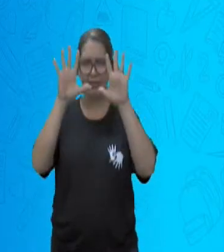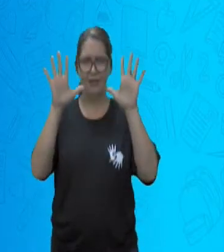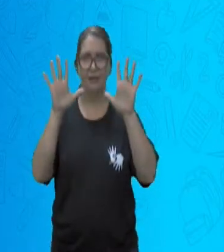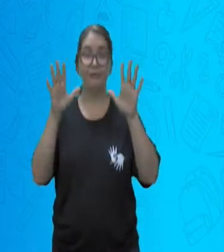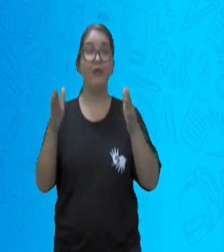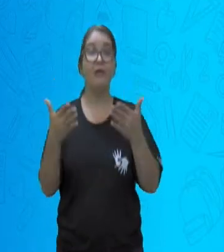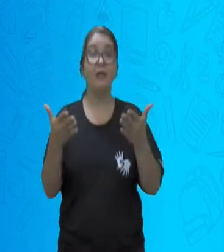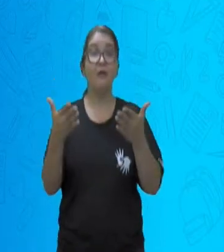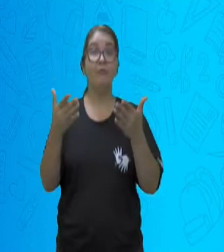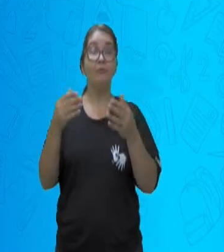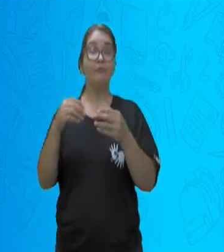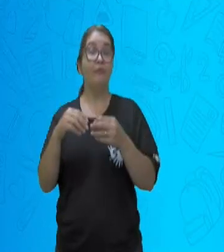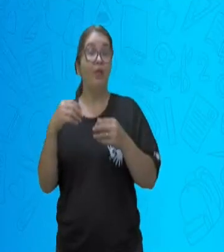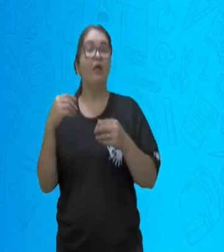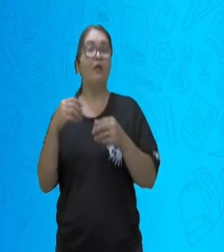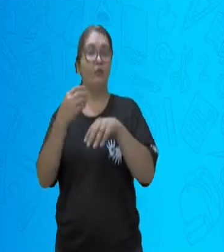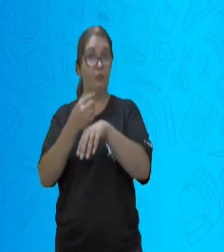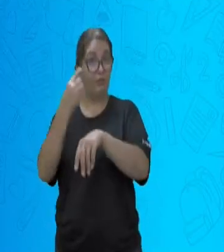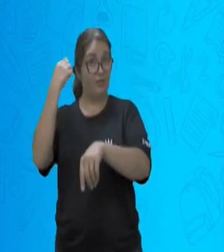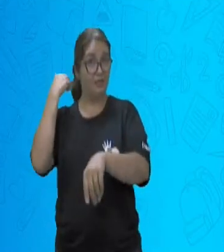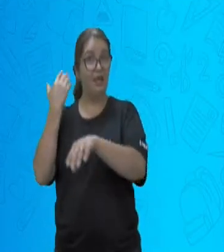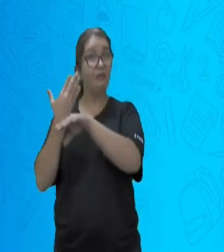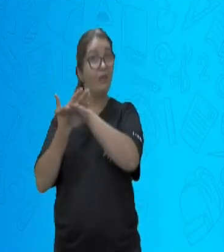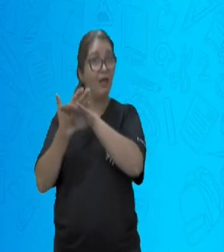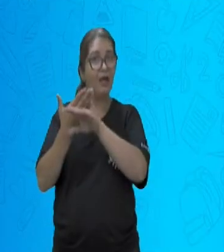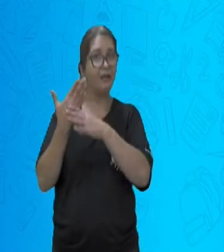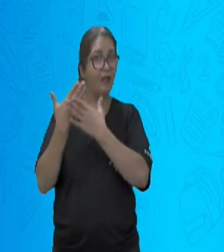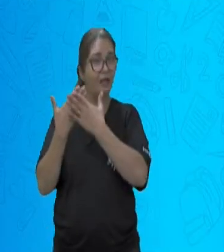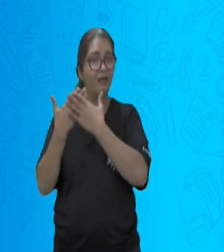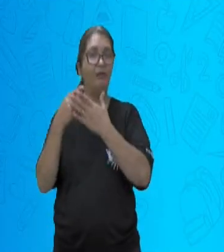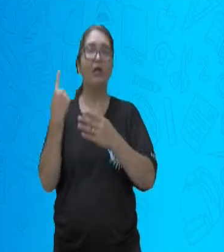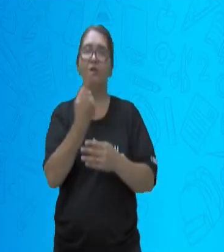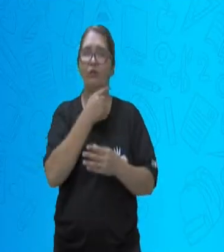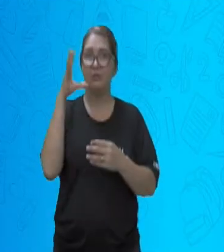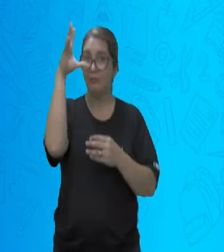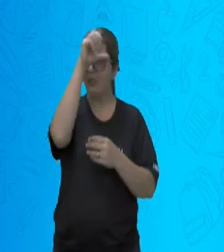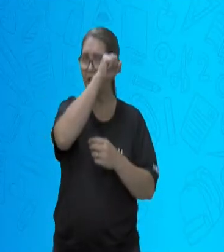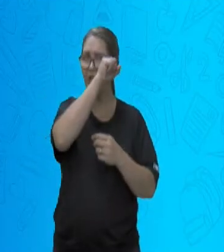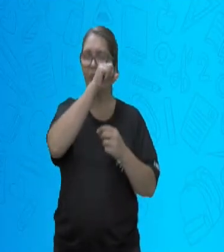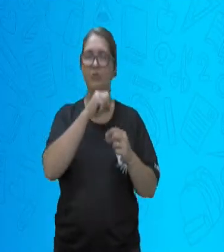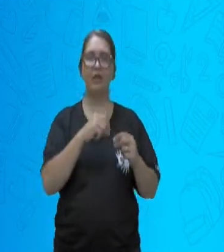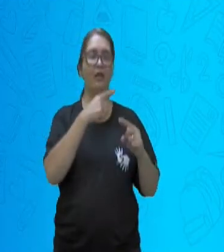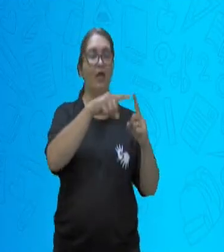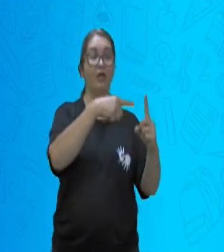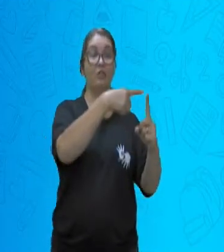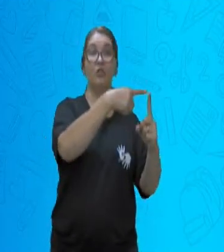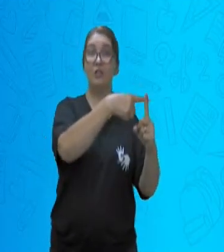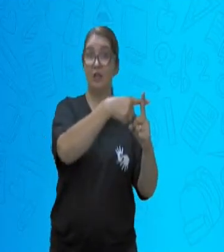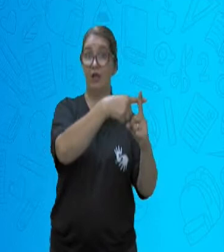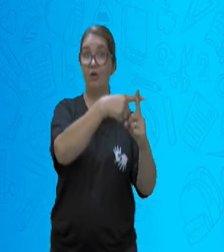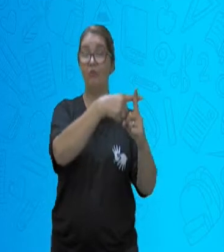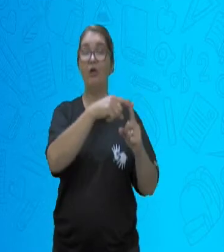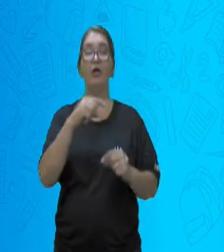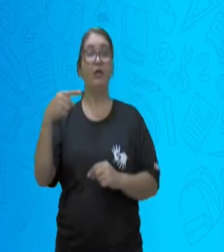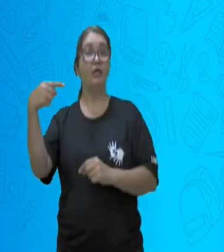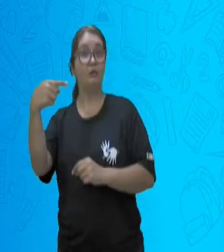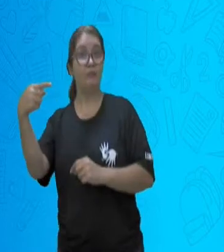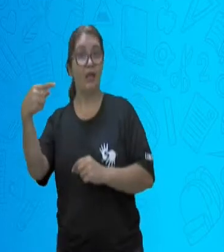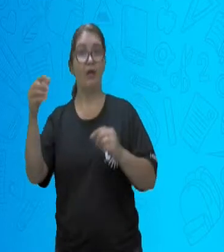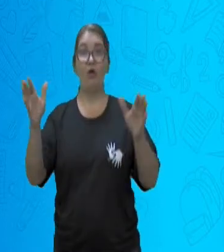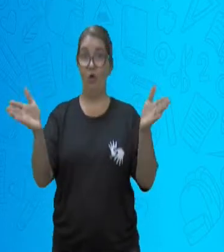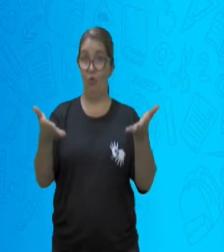falamos aqui sobre a adição, já falamos sobre a subtração e hoje o nosso tema vai ser